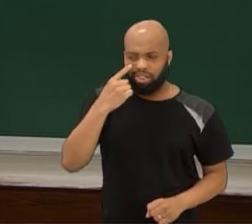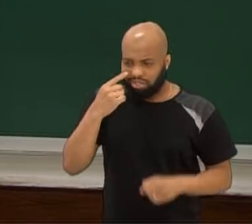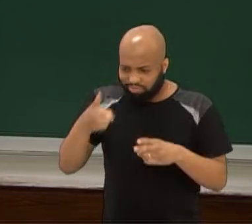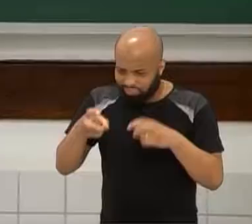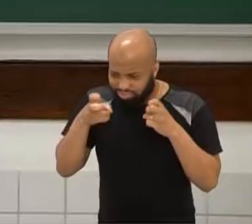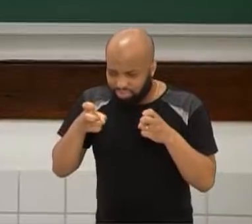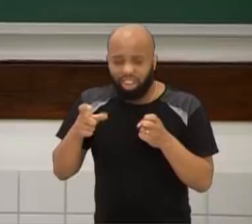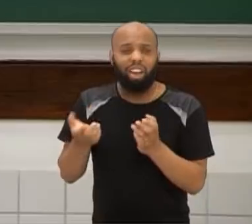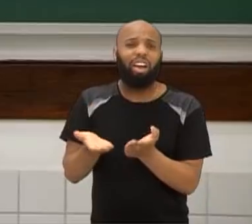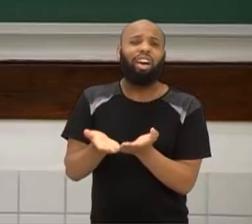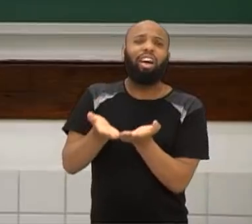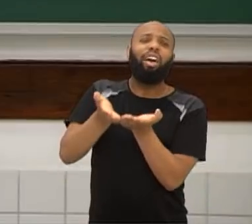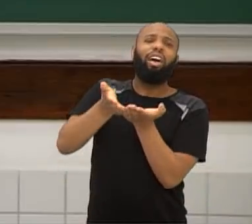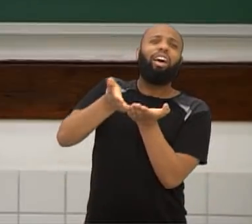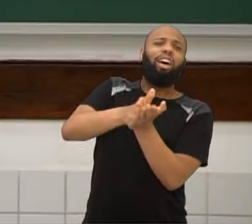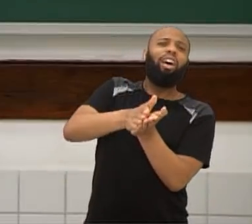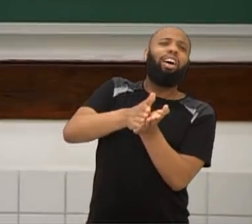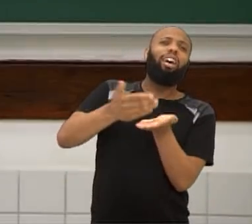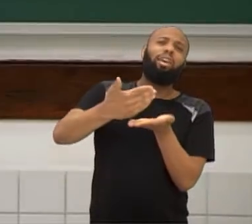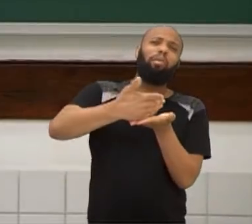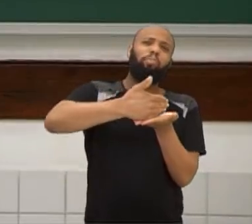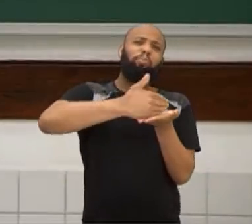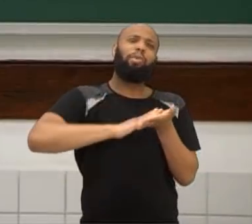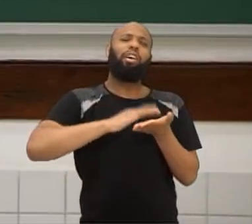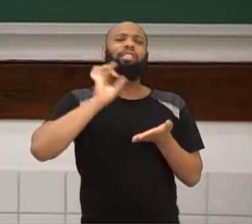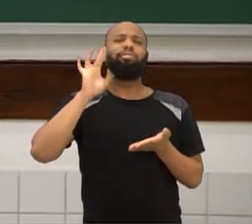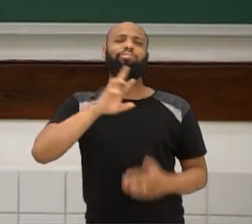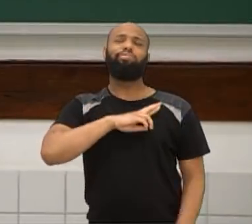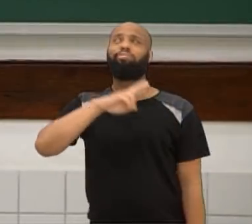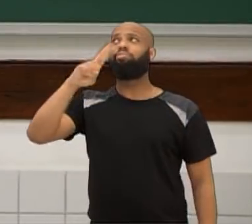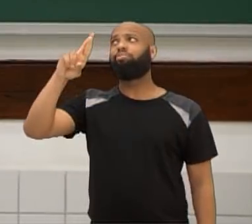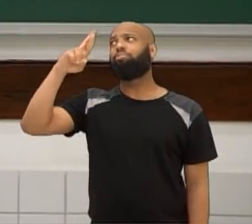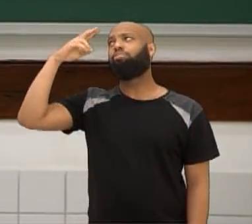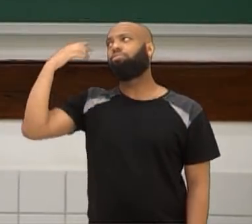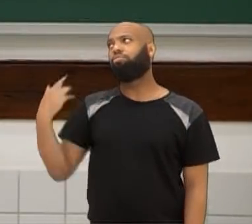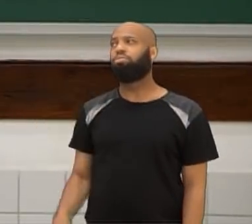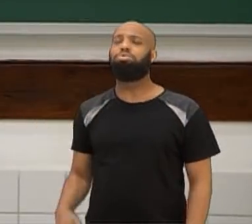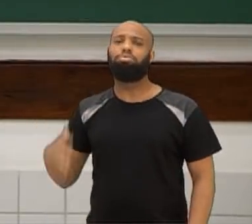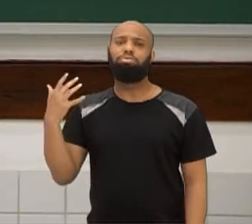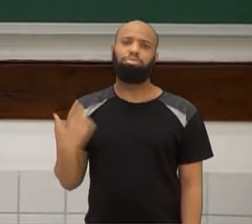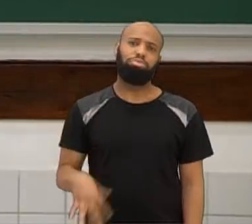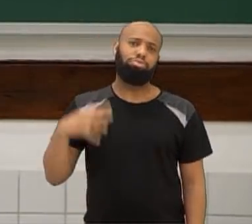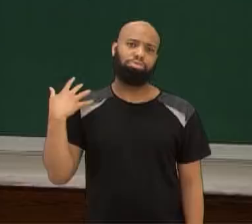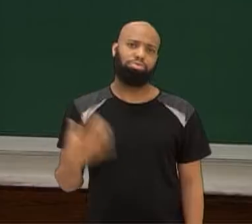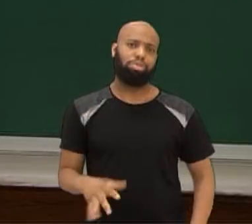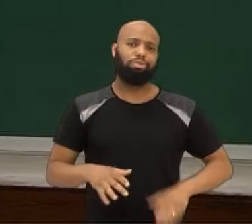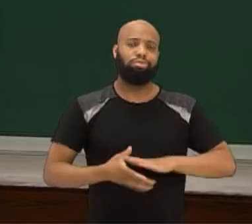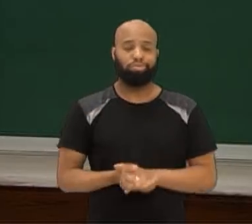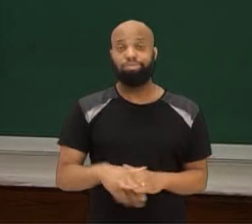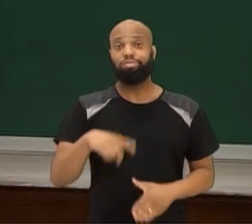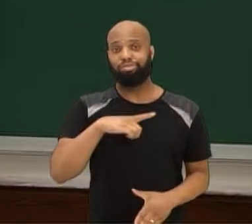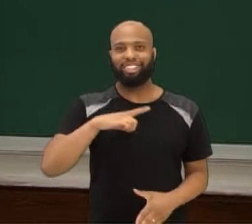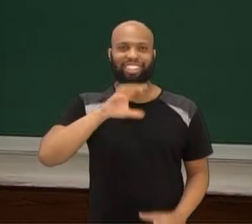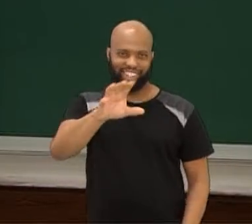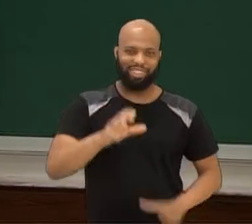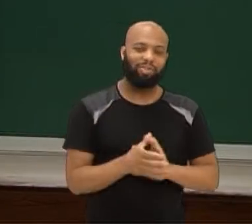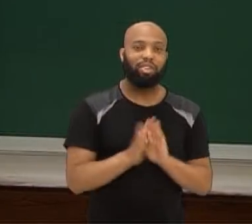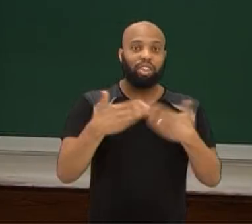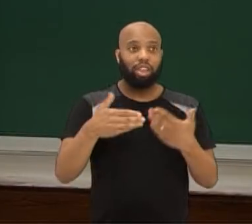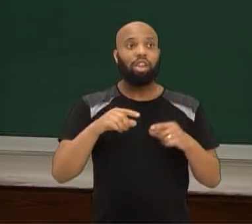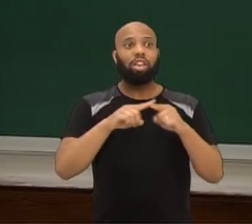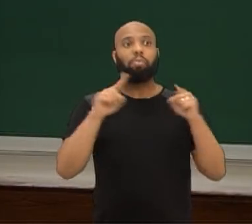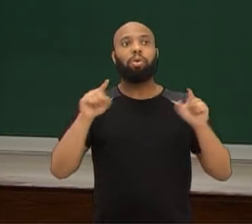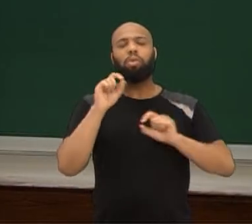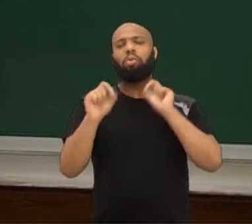se entristeceu novamente. Por que será? Porque era o quê? Um panfleto religioso.